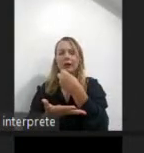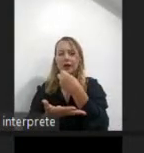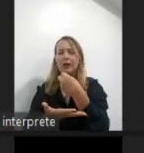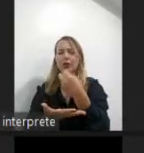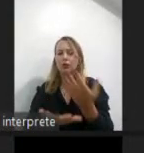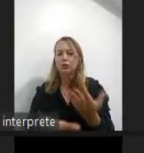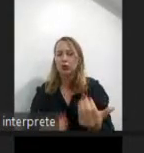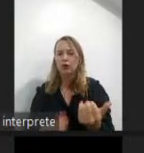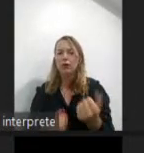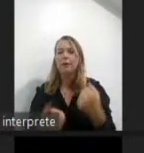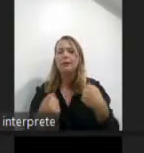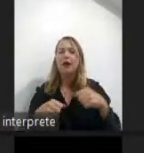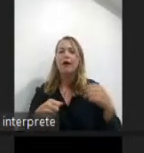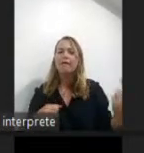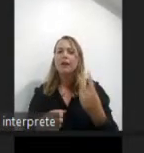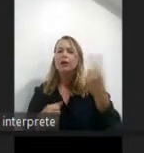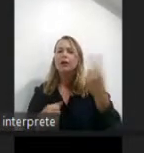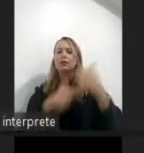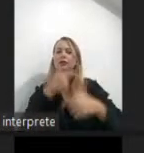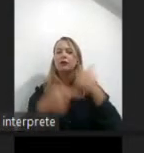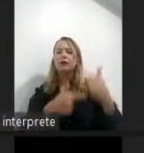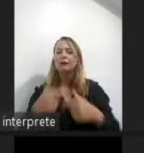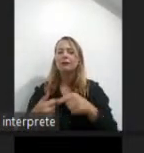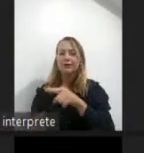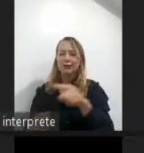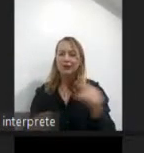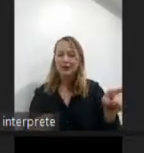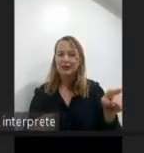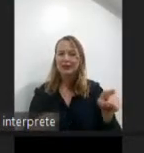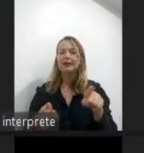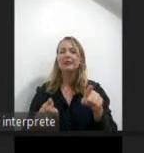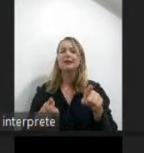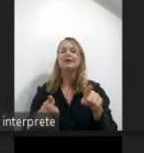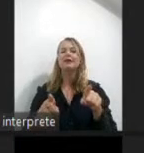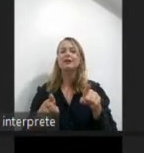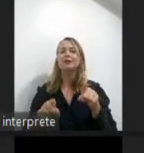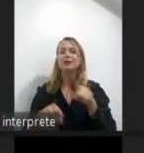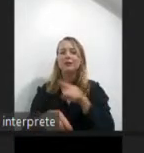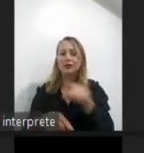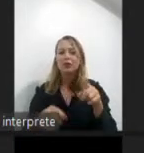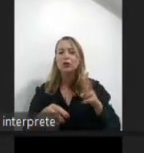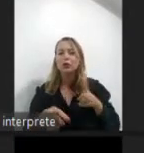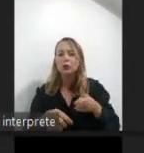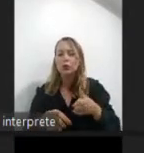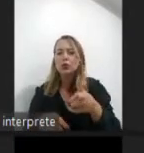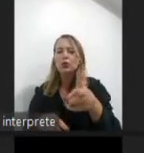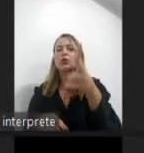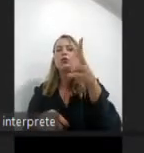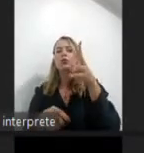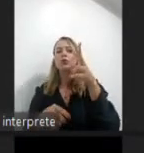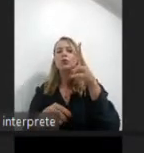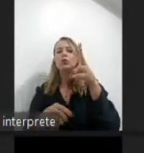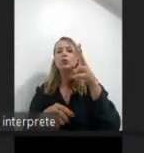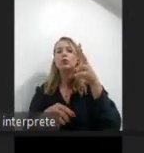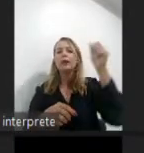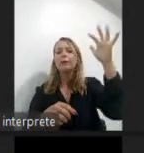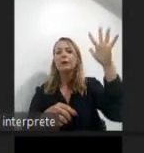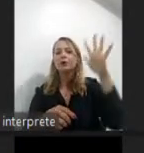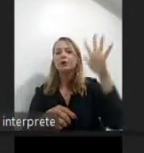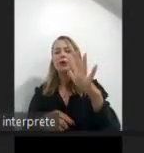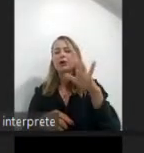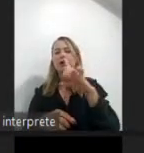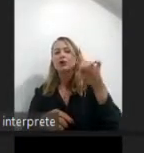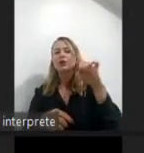o trabalho de vocês e assim que vocês continuem sendo resposta de Deus para o pedido de socorro de